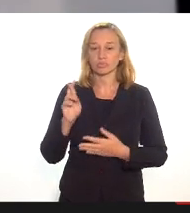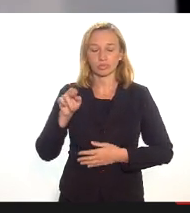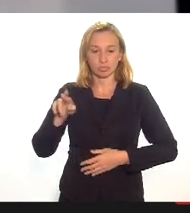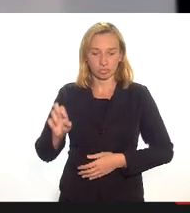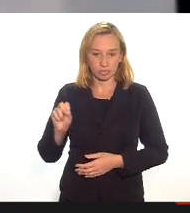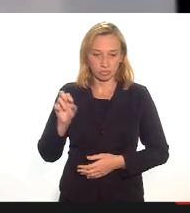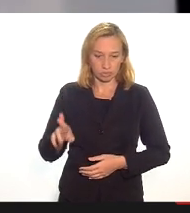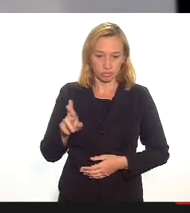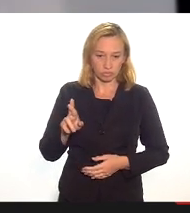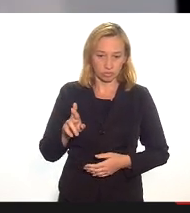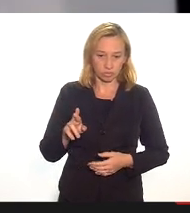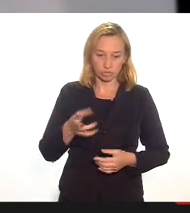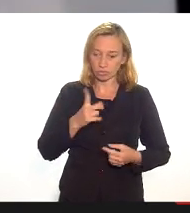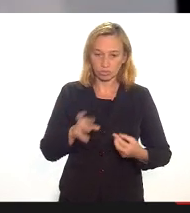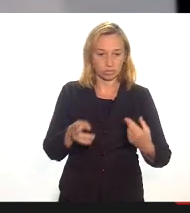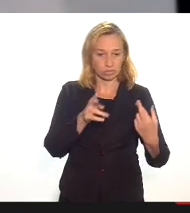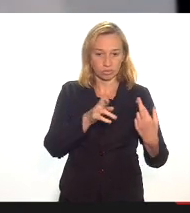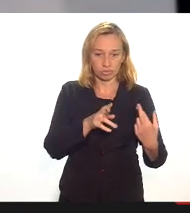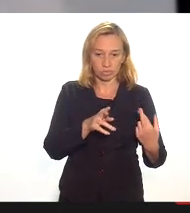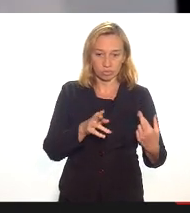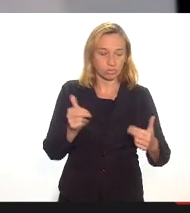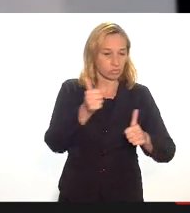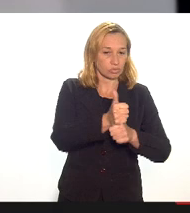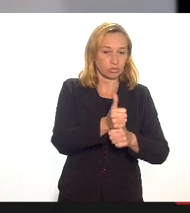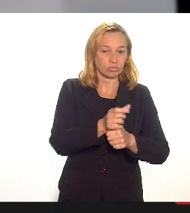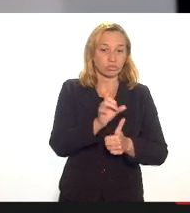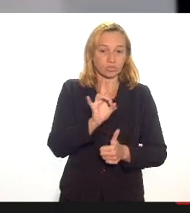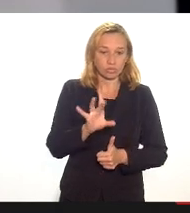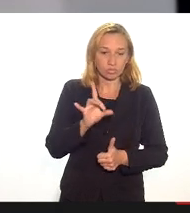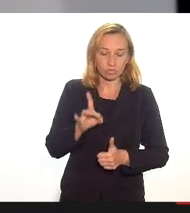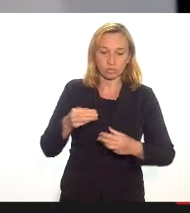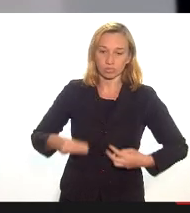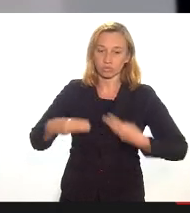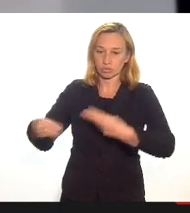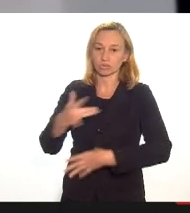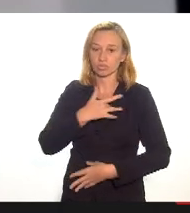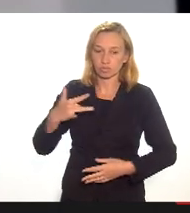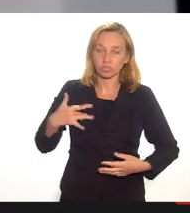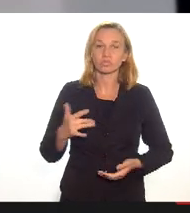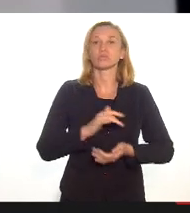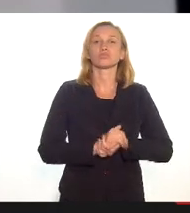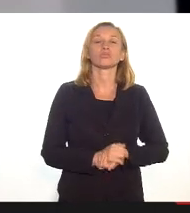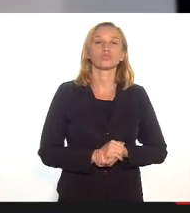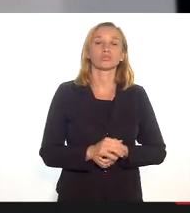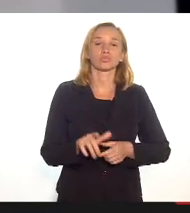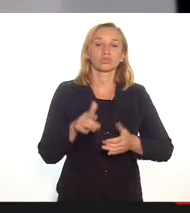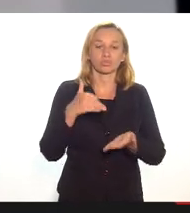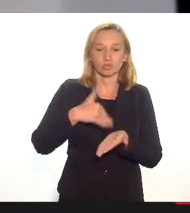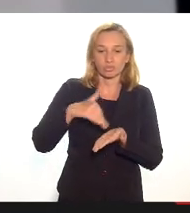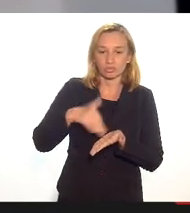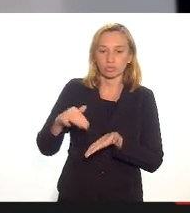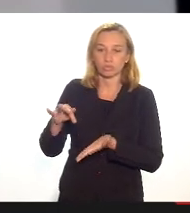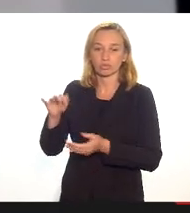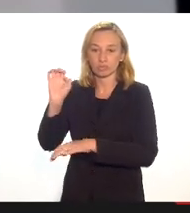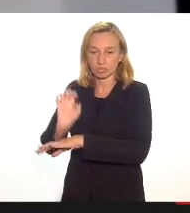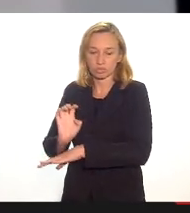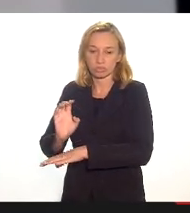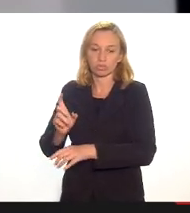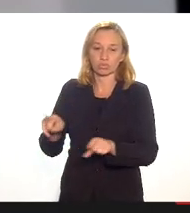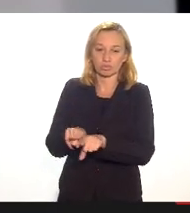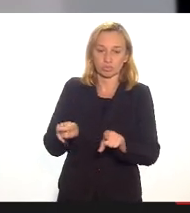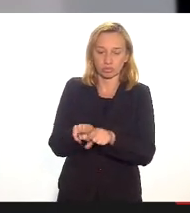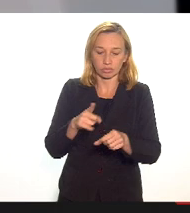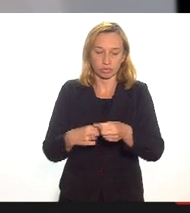não assuma, assuma os leitos do Ministério da Saúde em cogestão com a Secretaria de Estado e com o município do Rio de